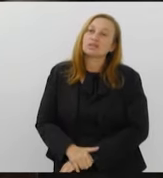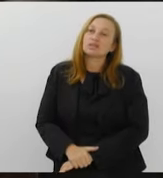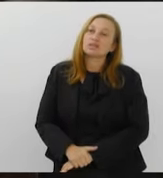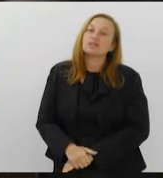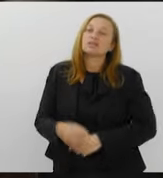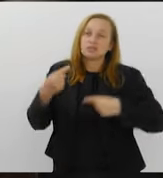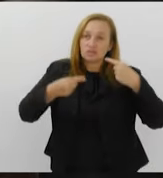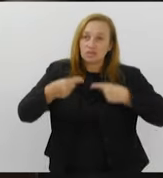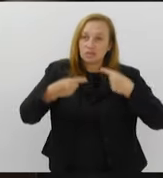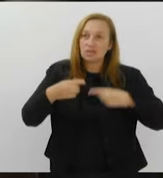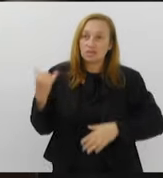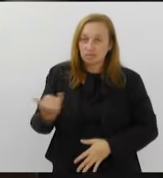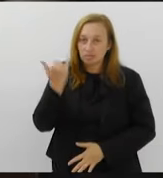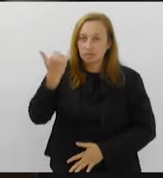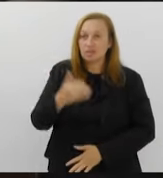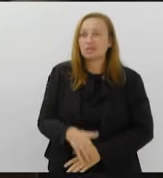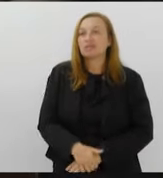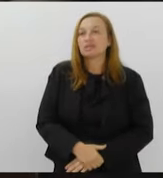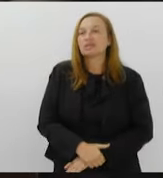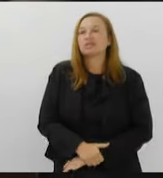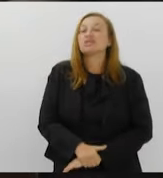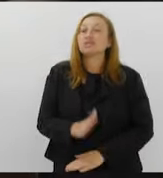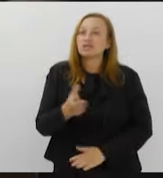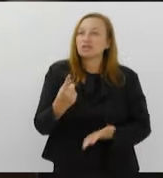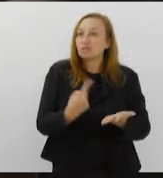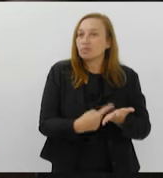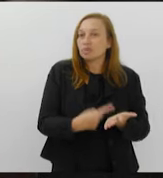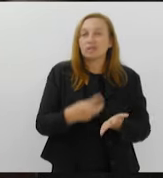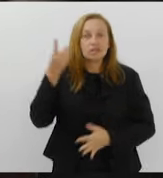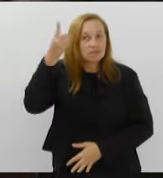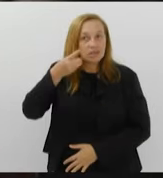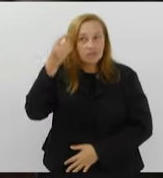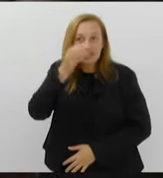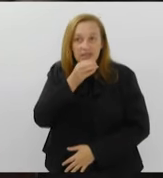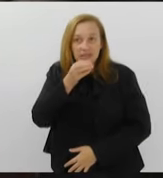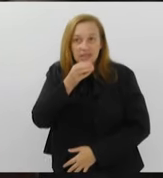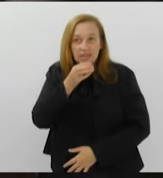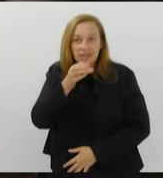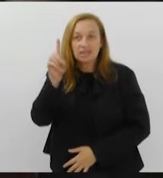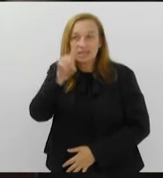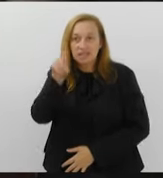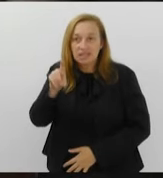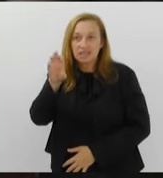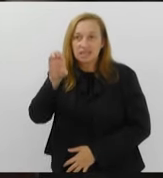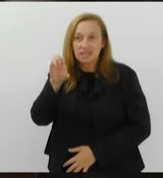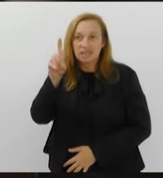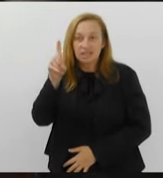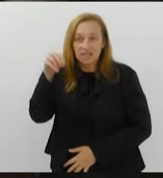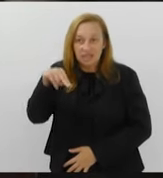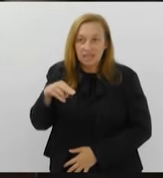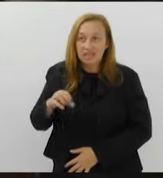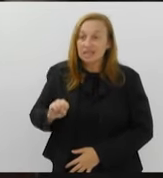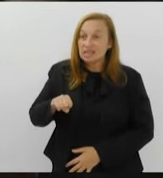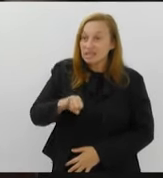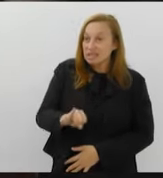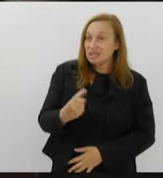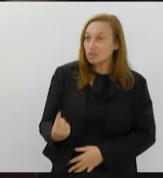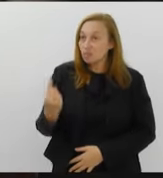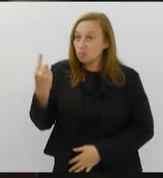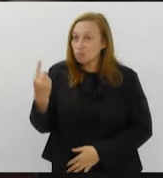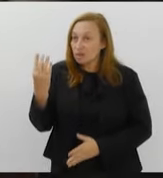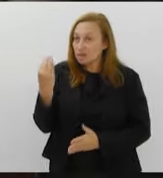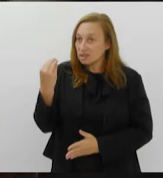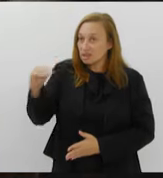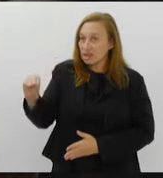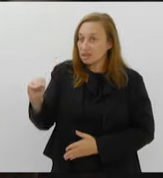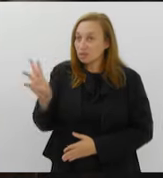debate. Isso é muito importante. Eu já havia combinado com a deputada Célia Jorge, com a deputada Zeidan, que se uma colocasse o nome para